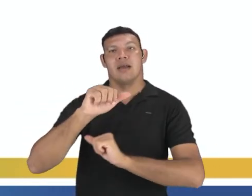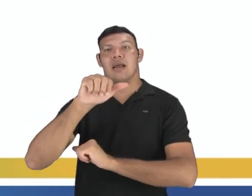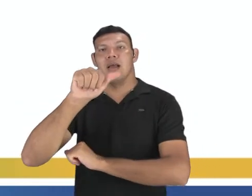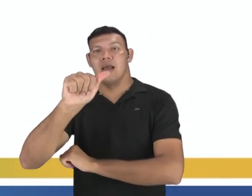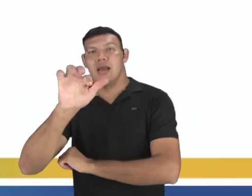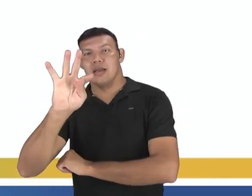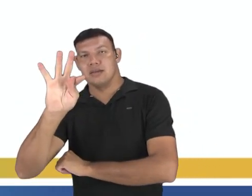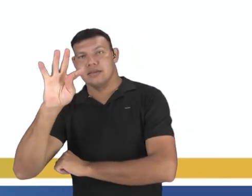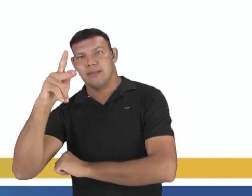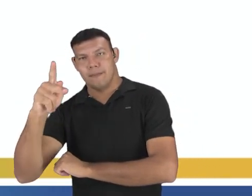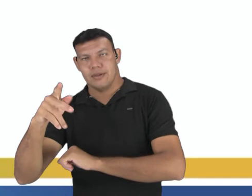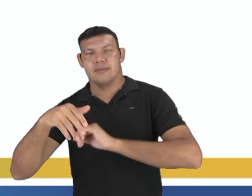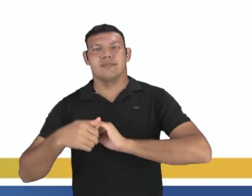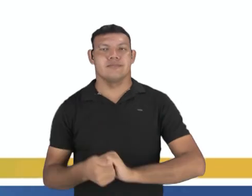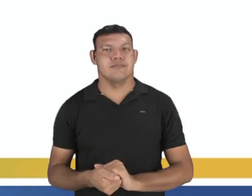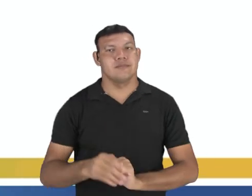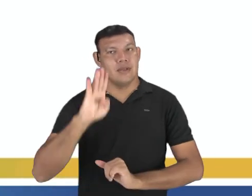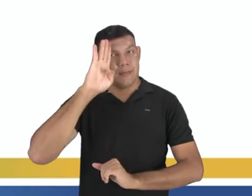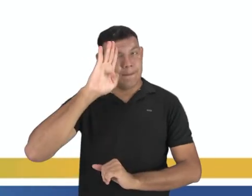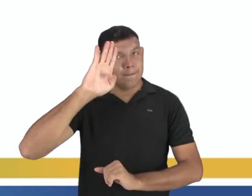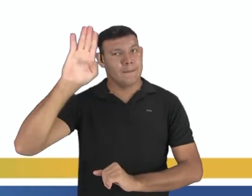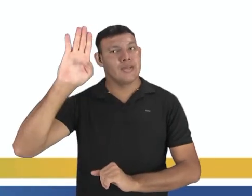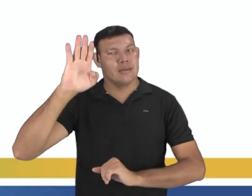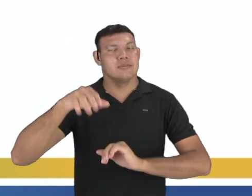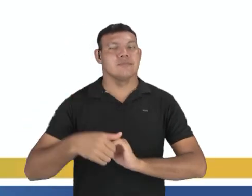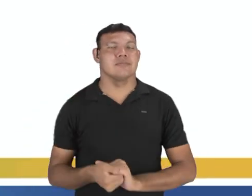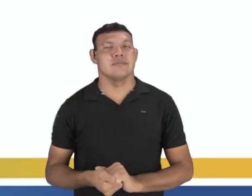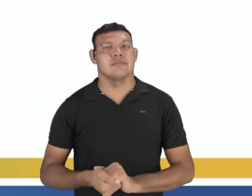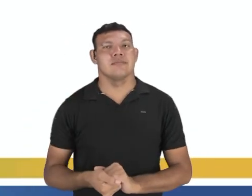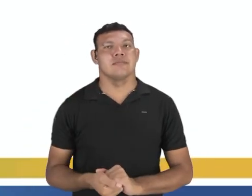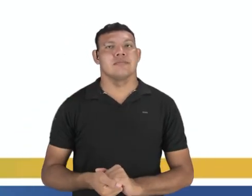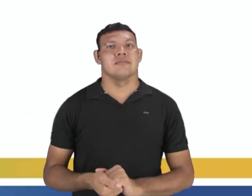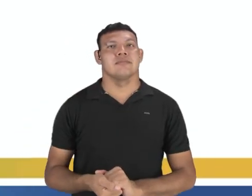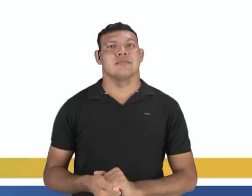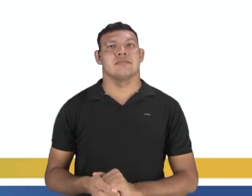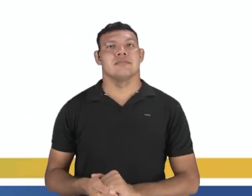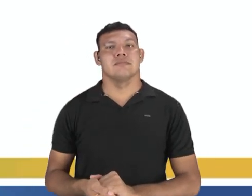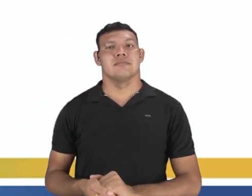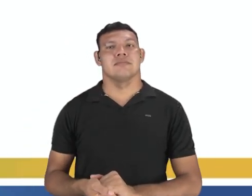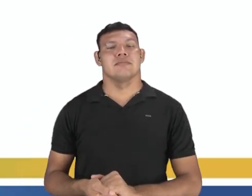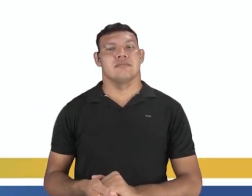se transforma em ATP, que é a nossa principal